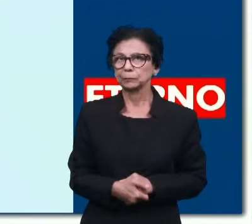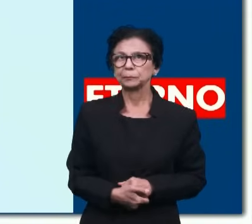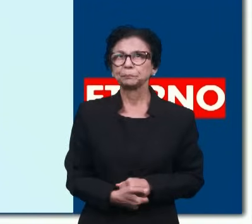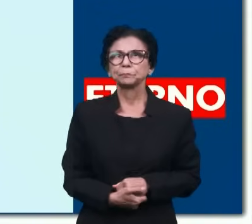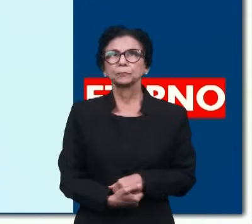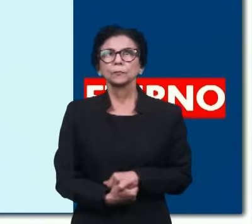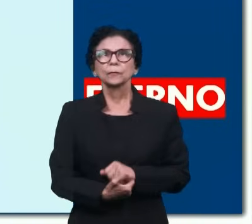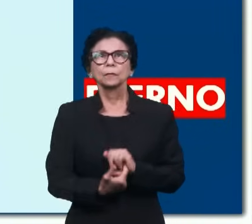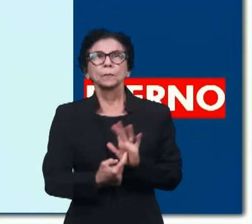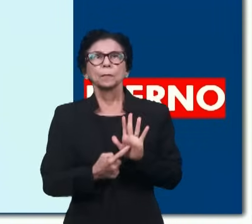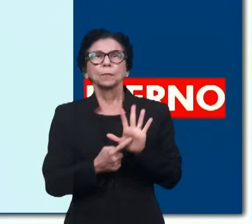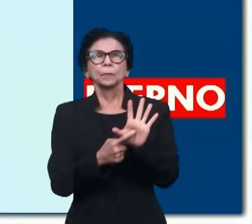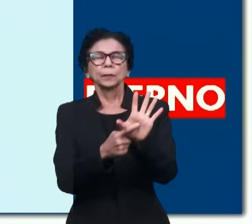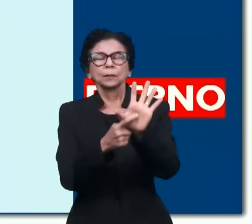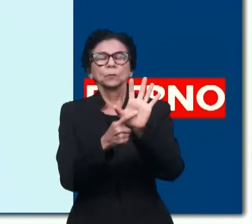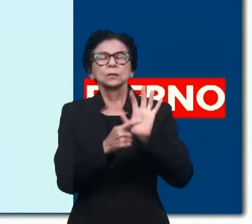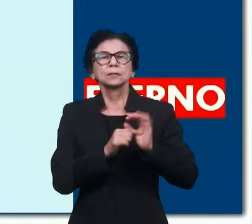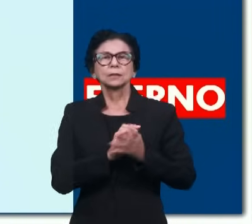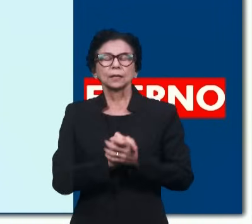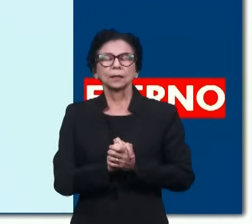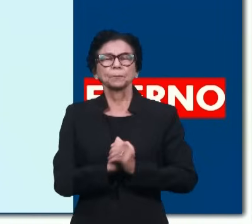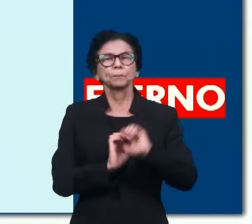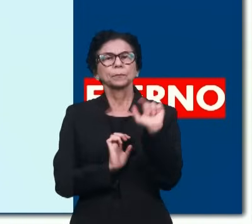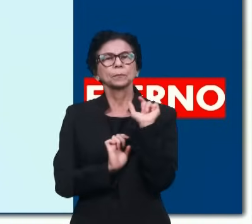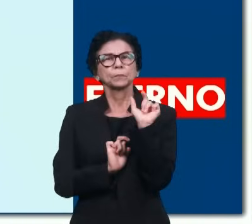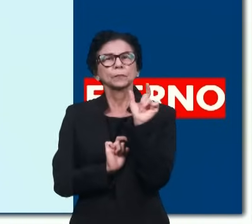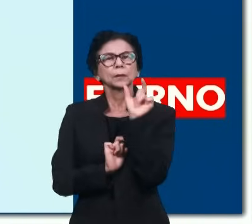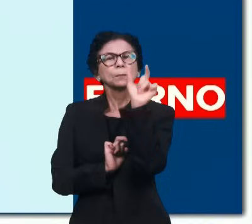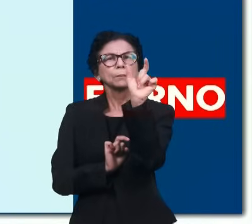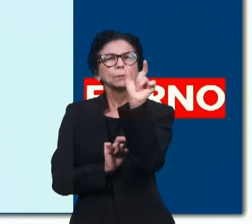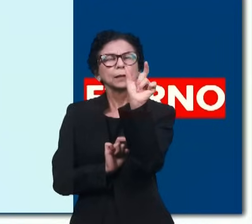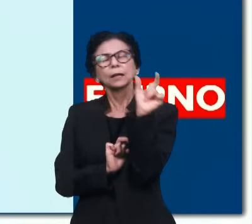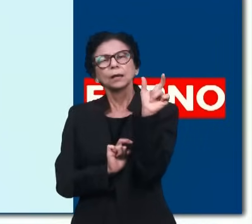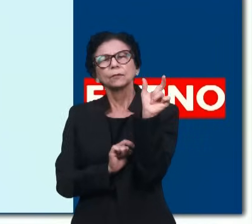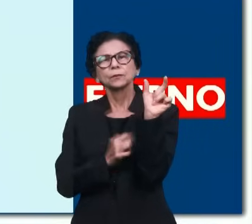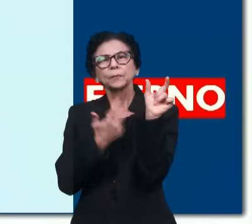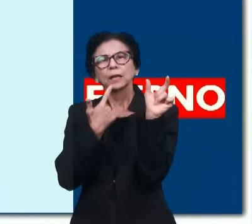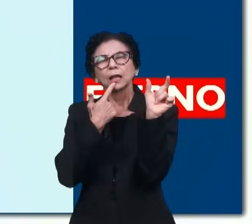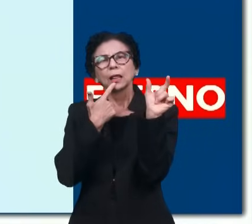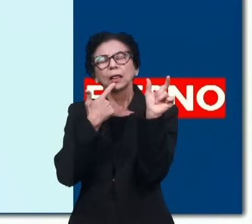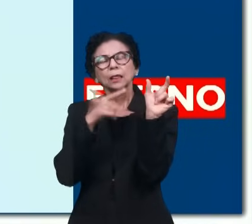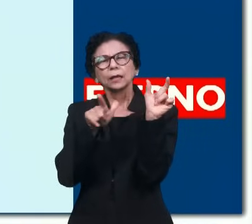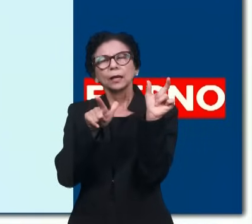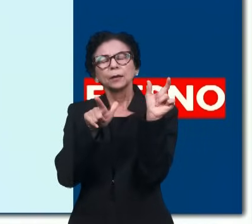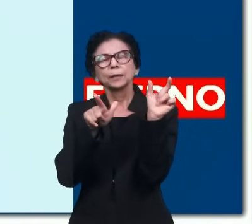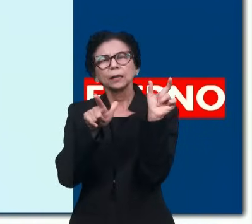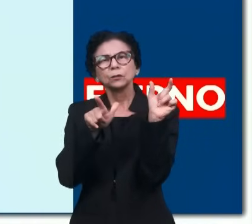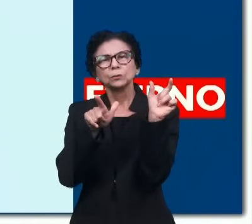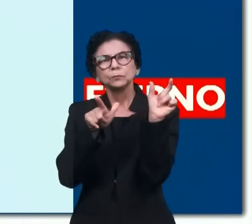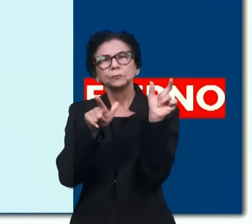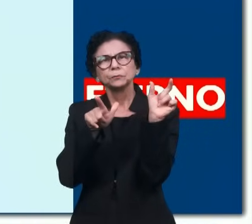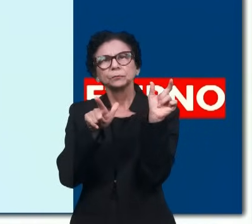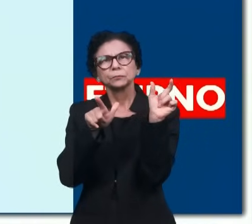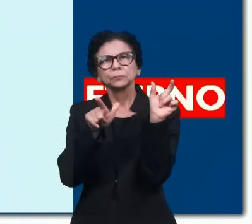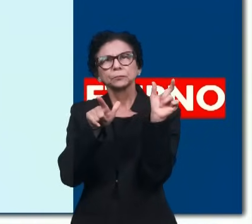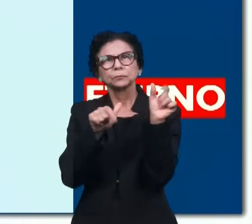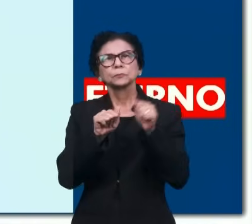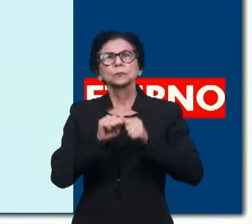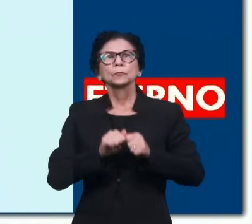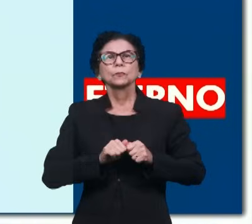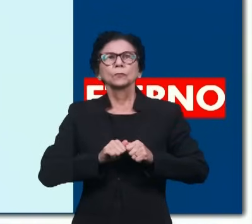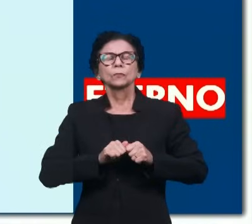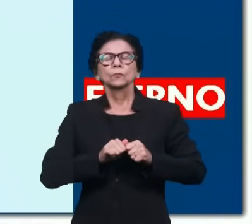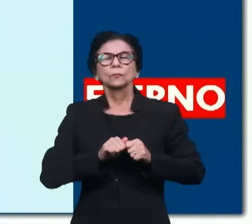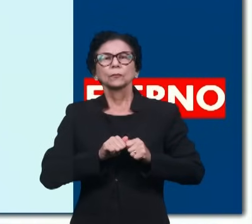mostrar a sua base no hebraico, porque a Bíblia tem duas partes, no hebraico,